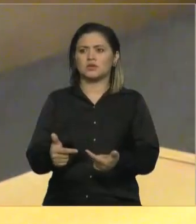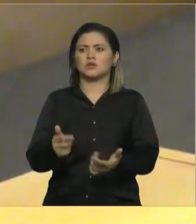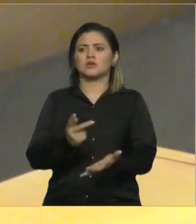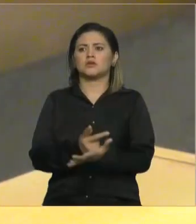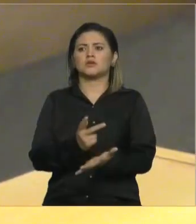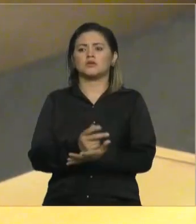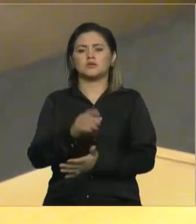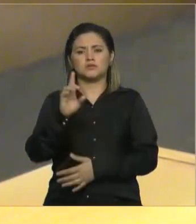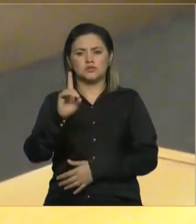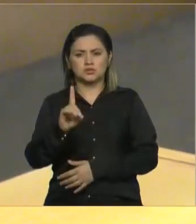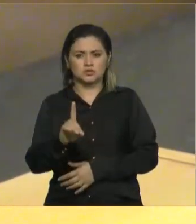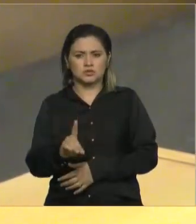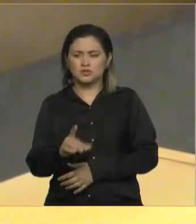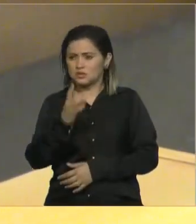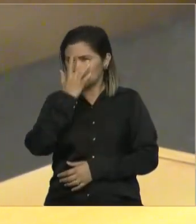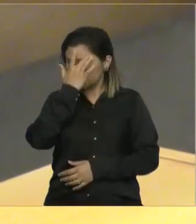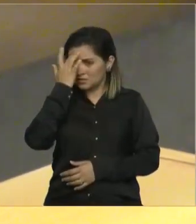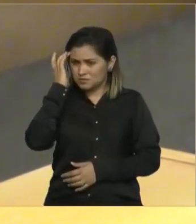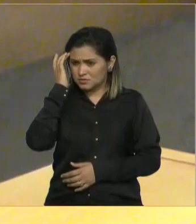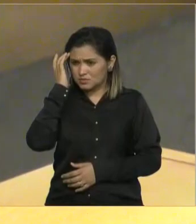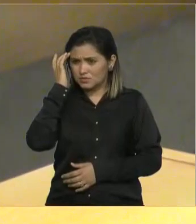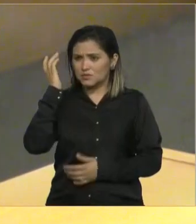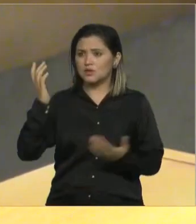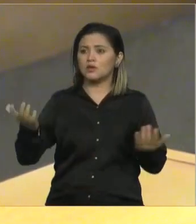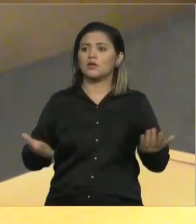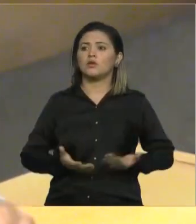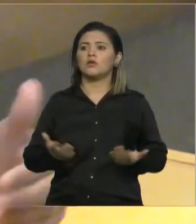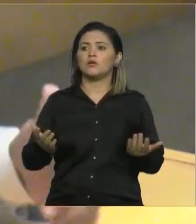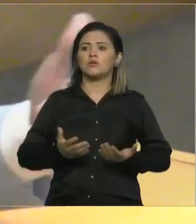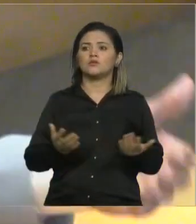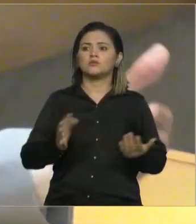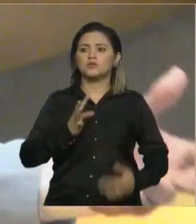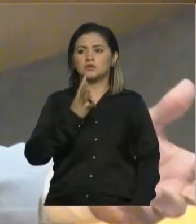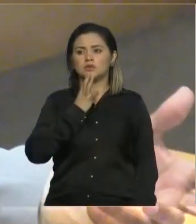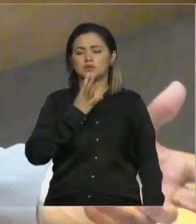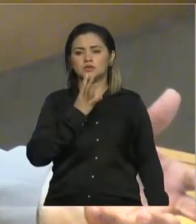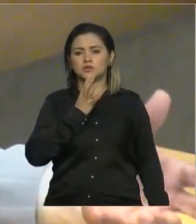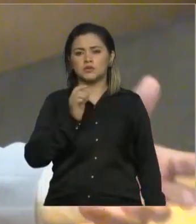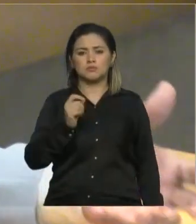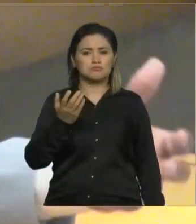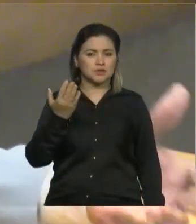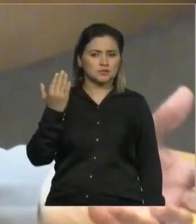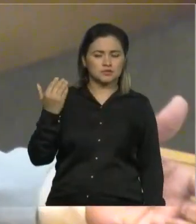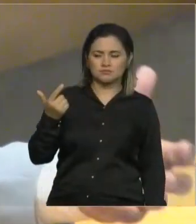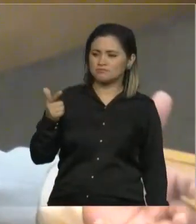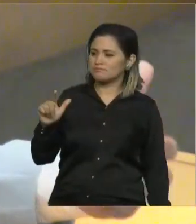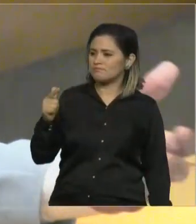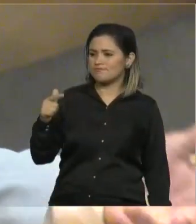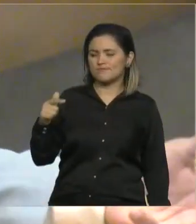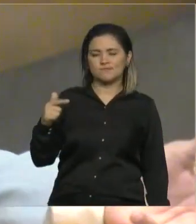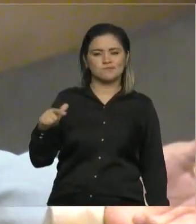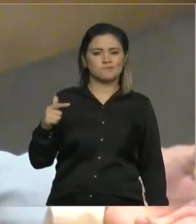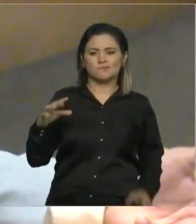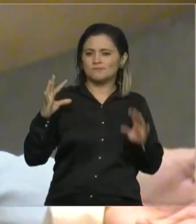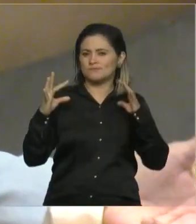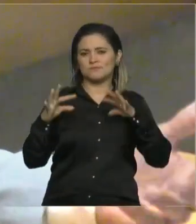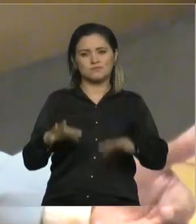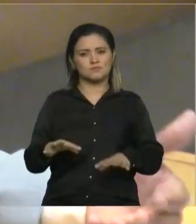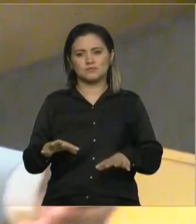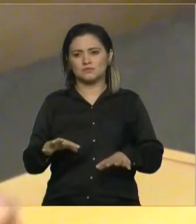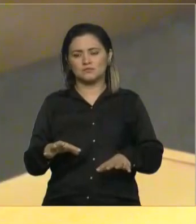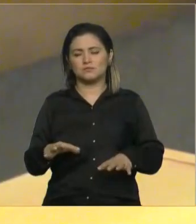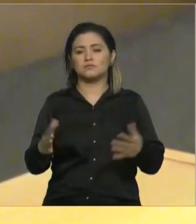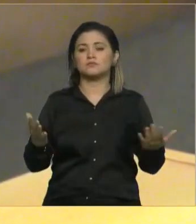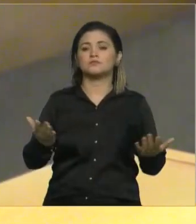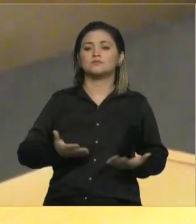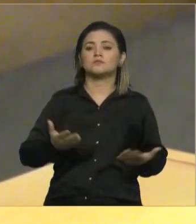deficiência. E na manhã de hoje a senhora faz um reconhecimento, que antes não tinha esse contato, não tinha esse olhar, não tinha essa visão, e que